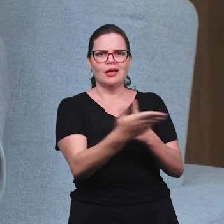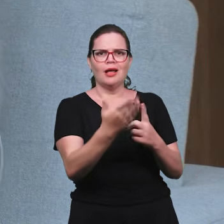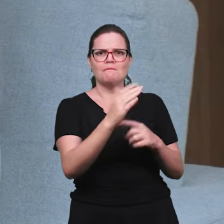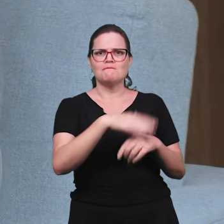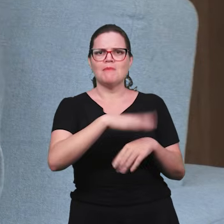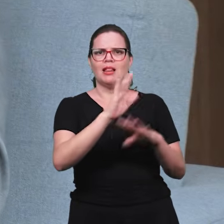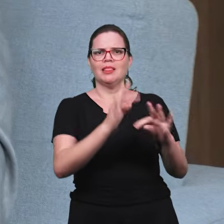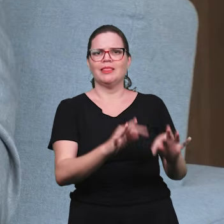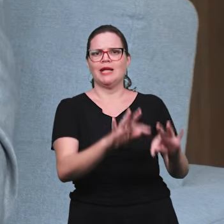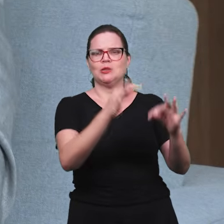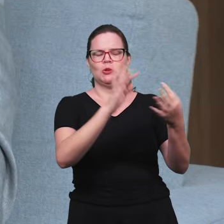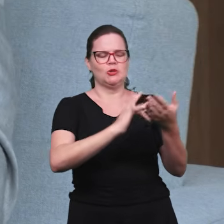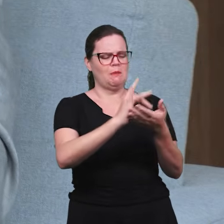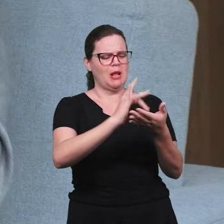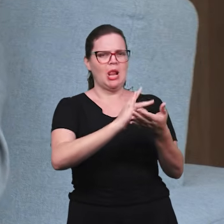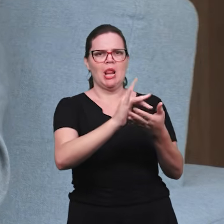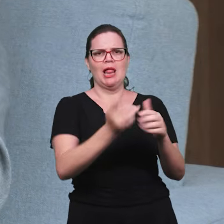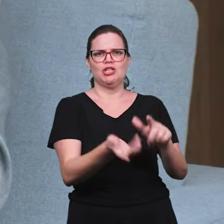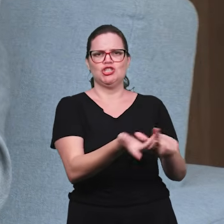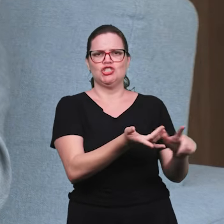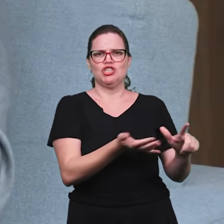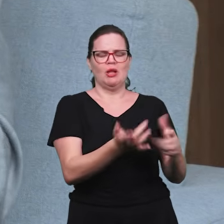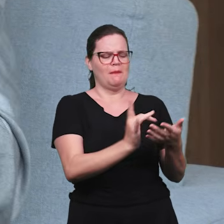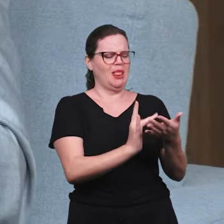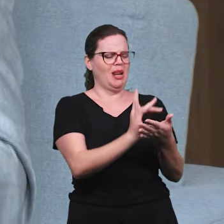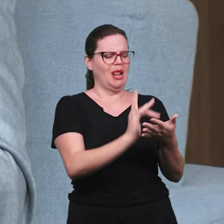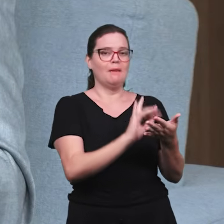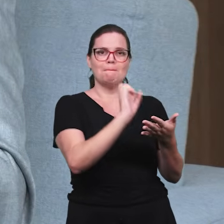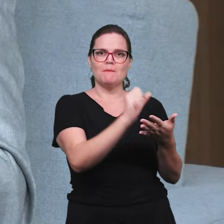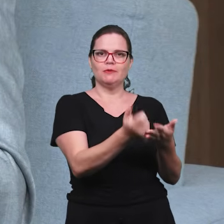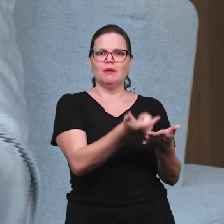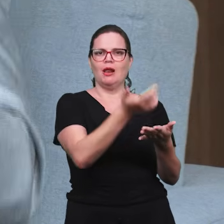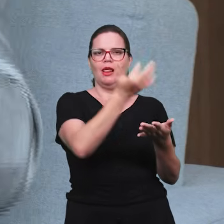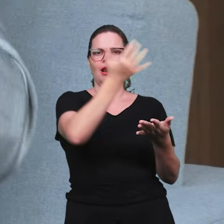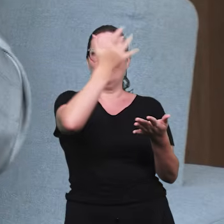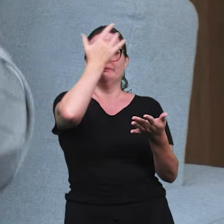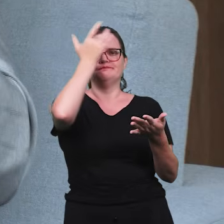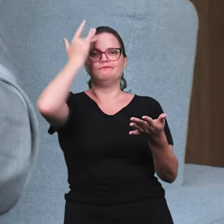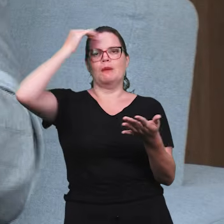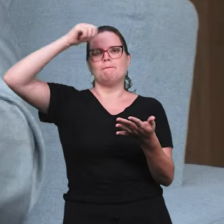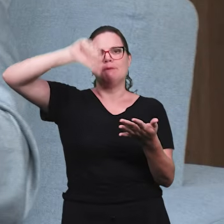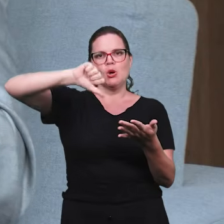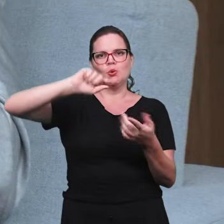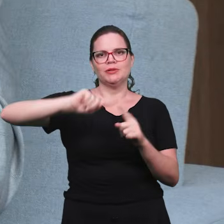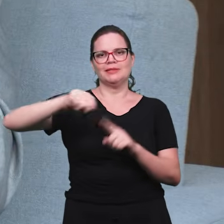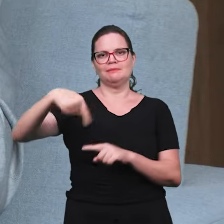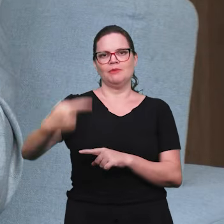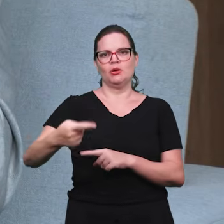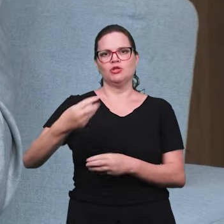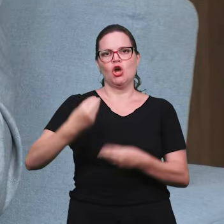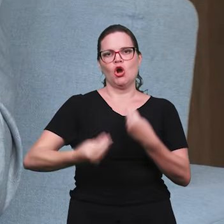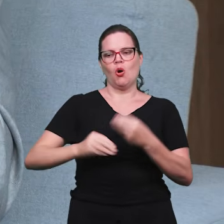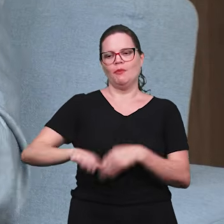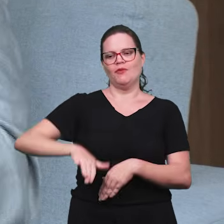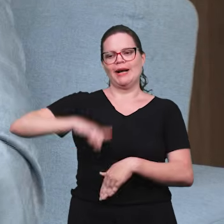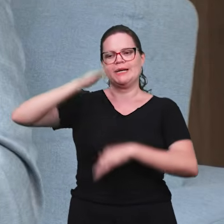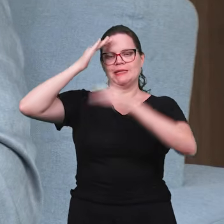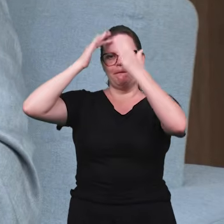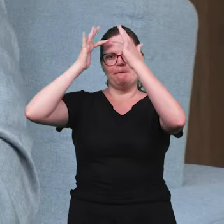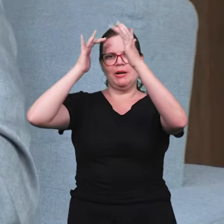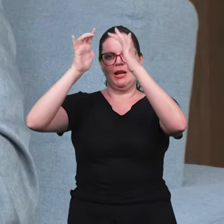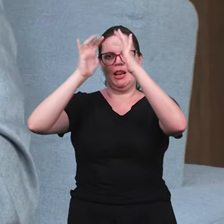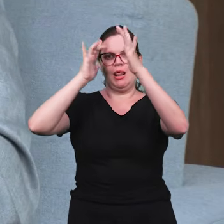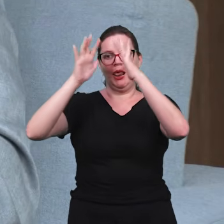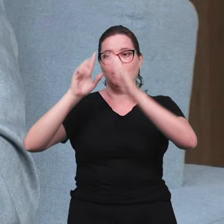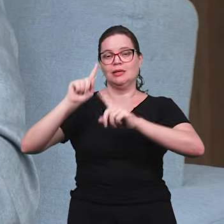mundo tecnológico, e isso às vezes pode afetar na saúde mental lá na frente, no crescimento e desenvolvimento dessa pessoa. Quando ela